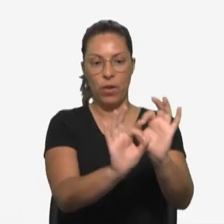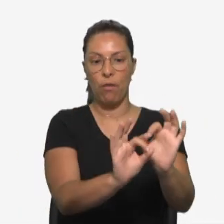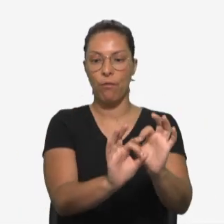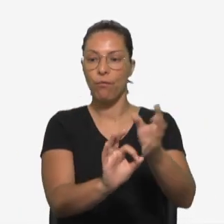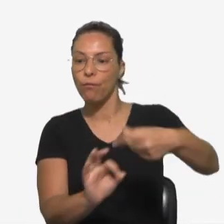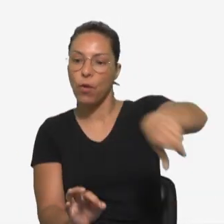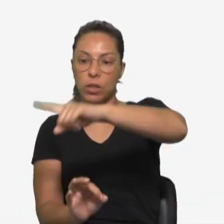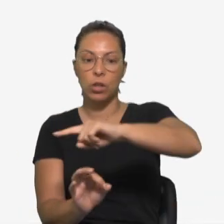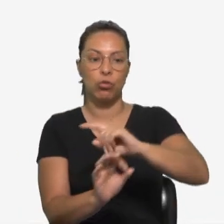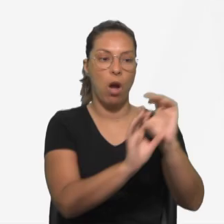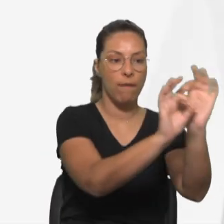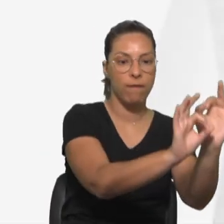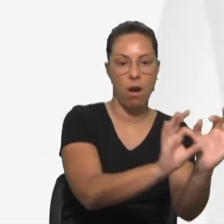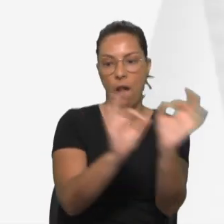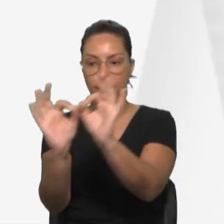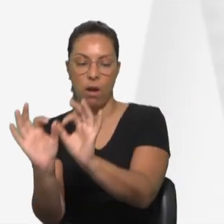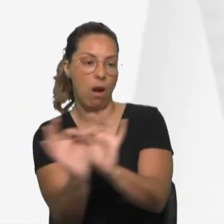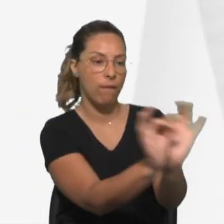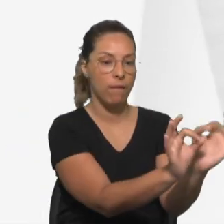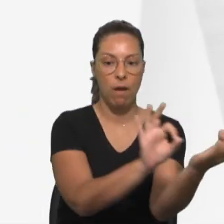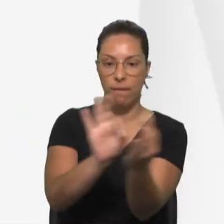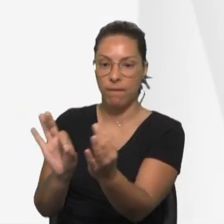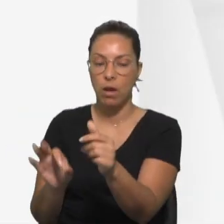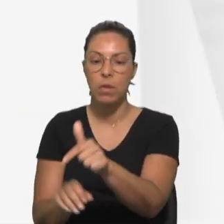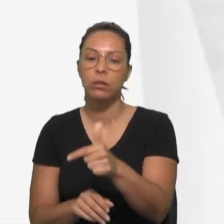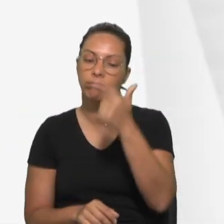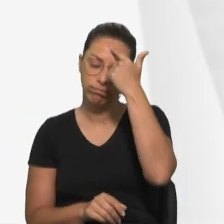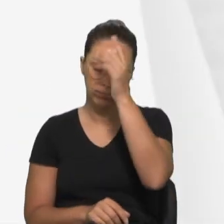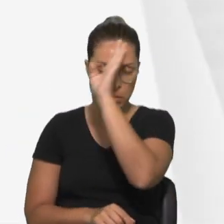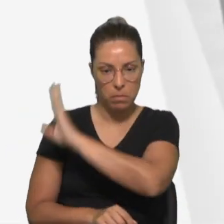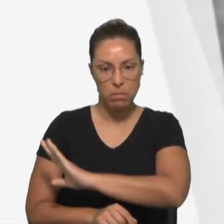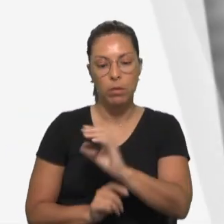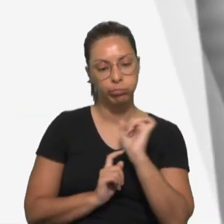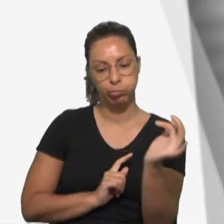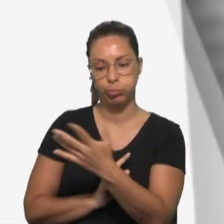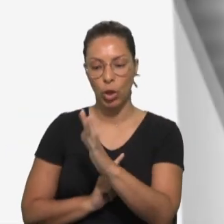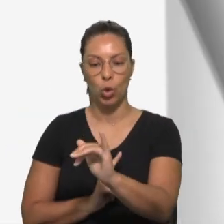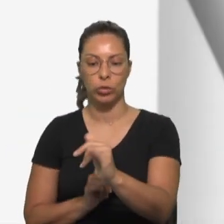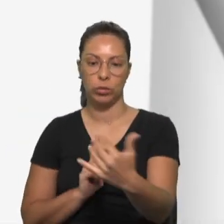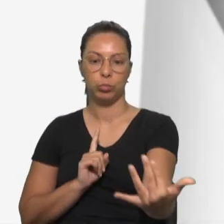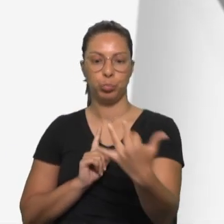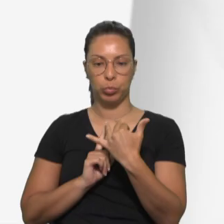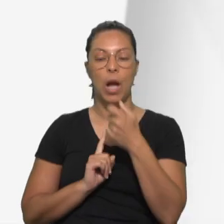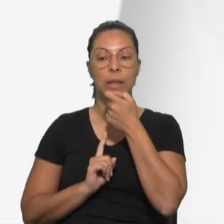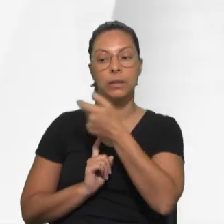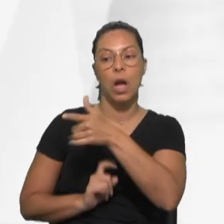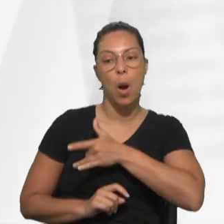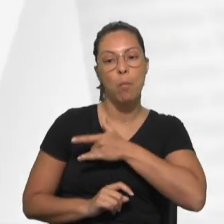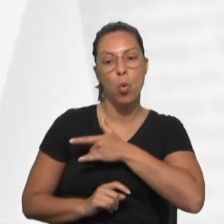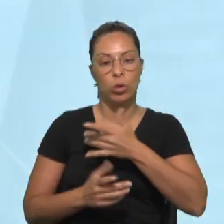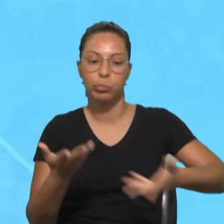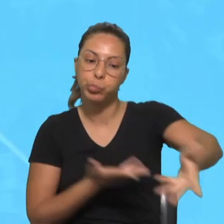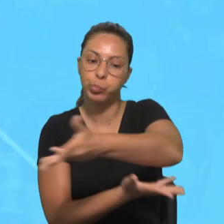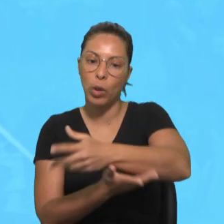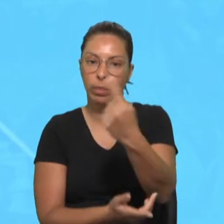outros. Nisto conhecerão todos que sois meus discípulos, se vos amardes uns aos outros.